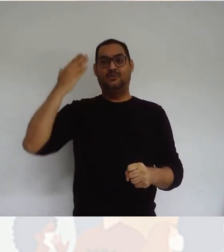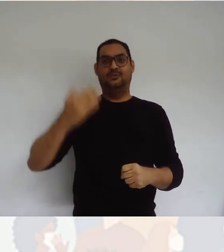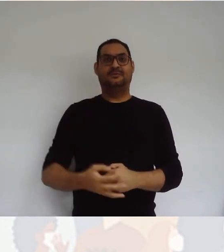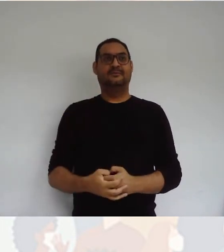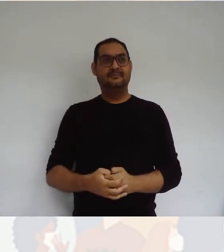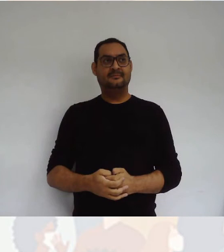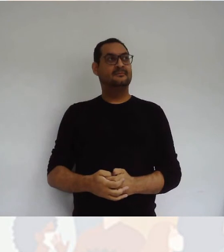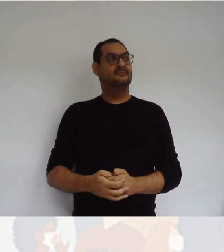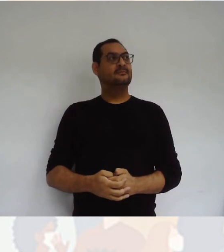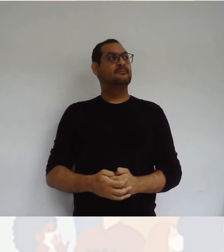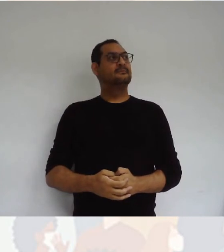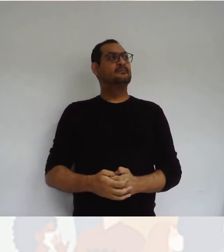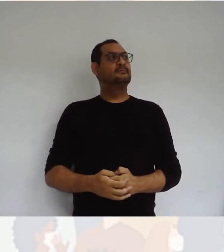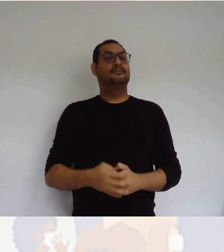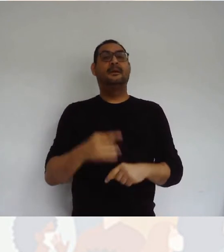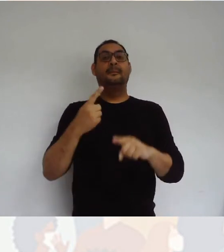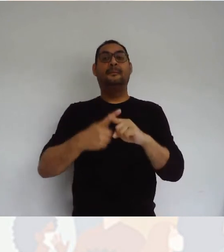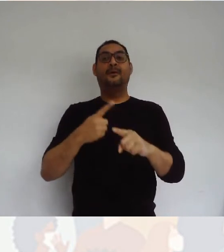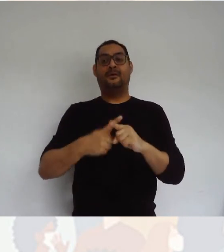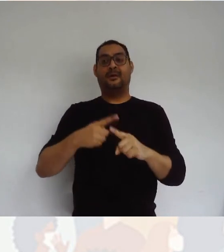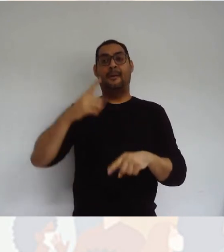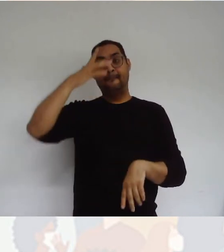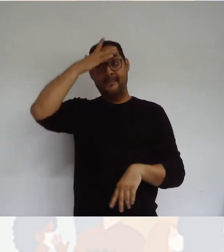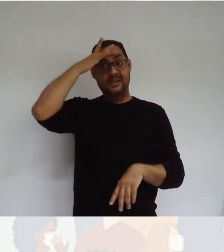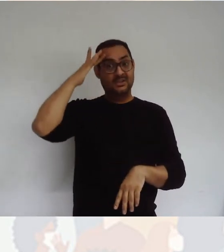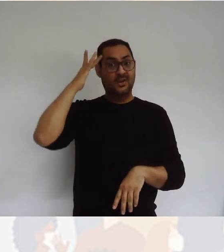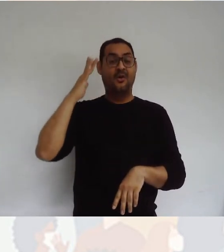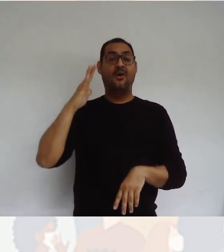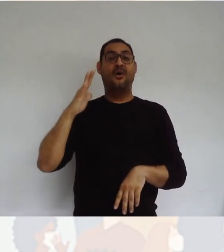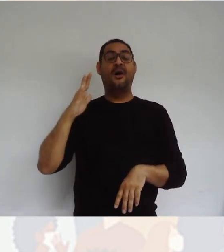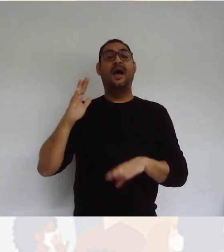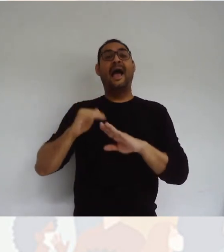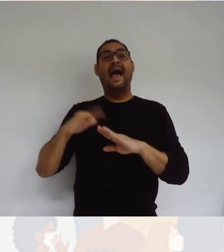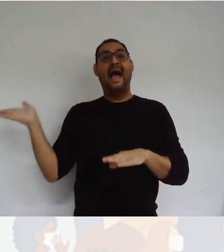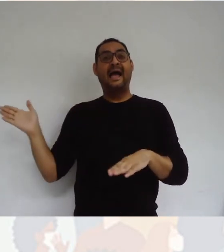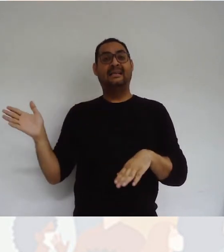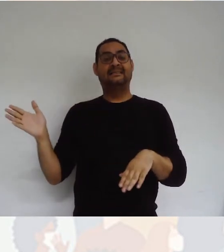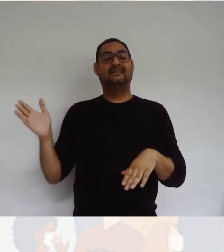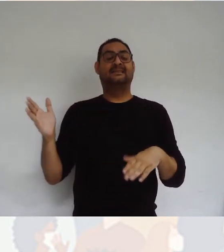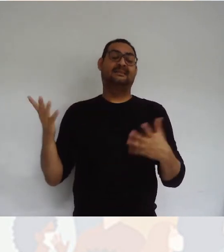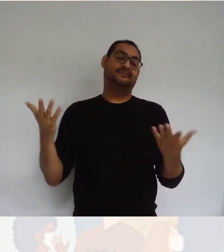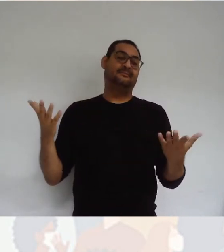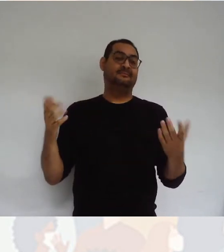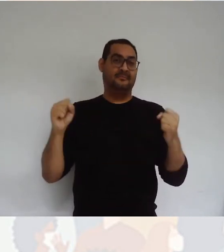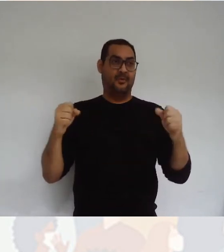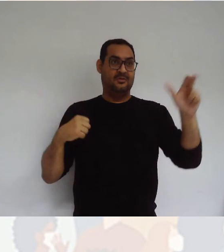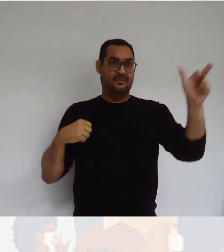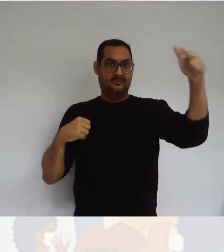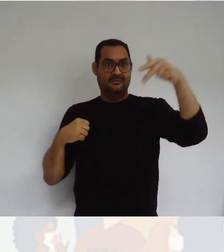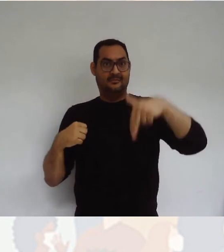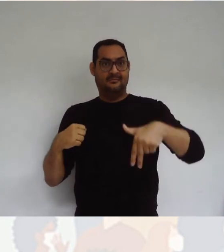Ótimo. Eu acho que é porque as pessoas que estão... se você puder vir,